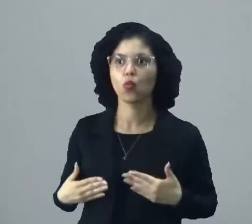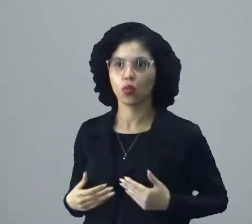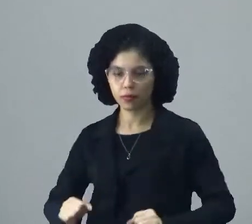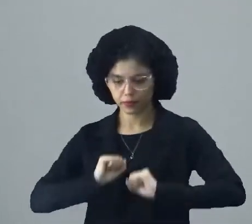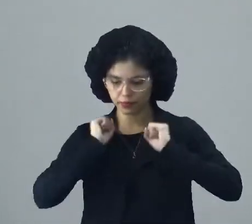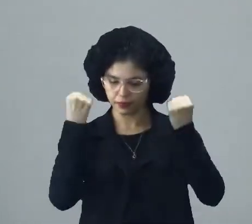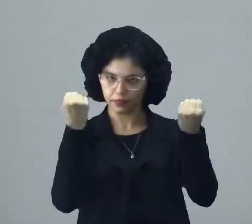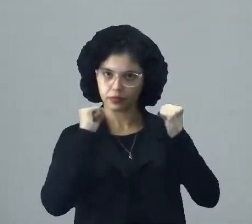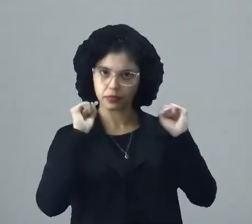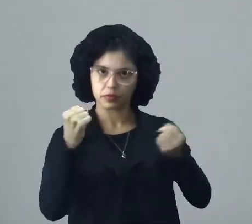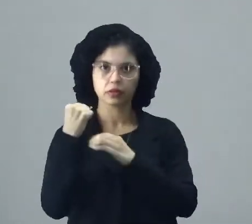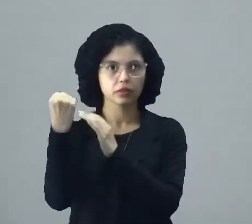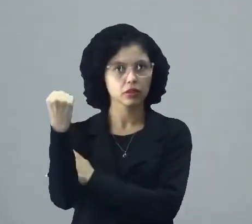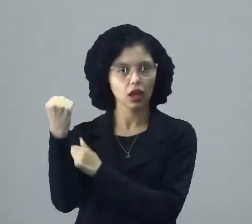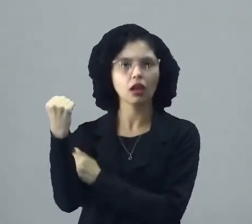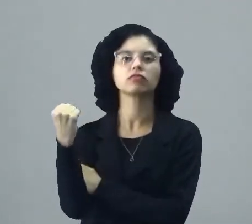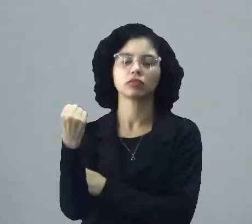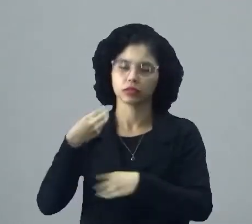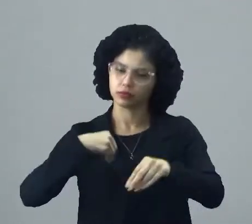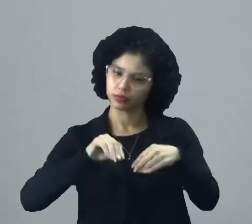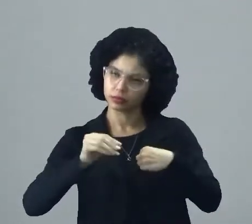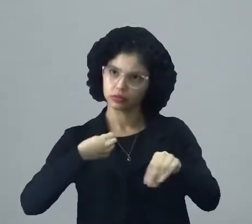atributos treináveis, força,